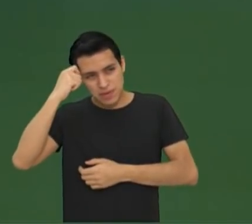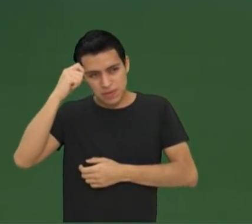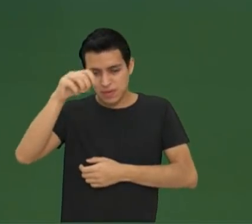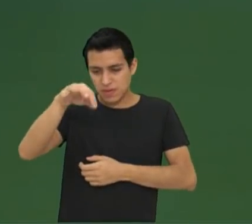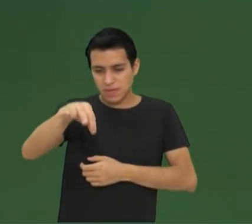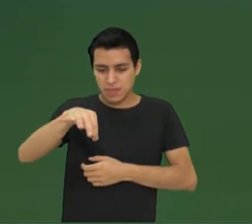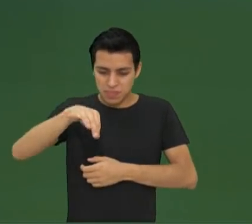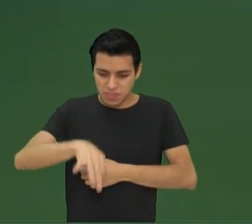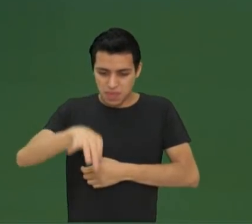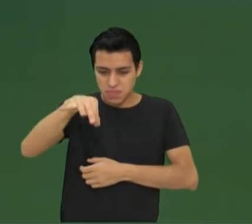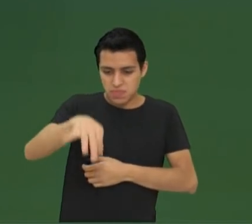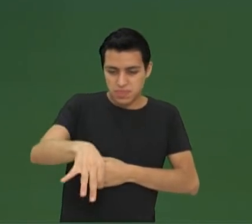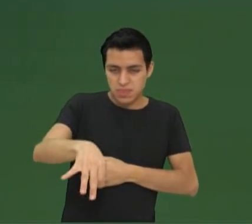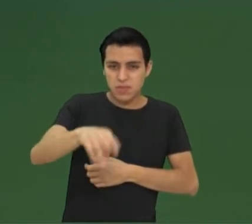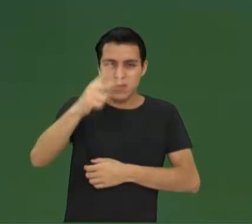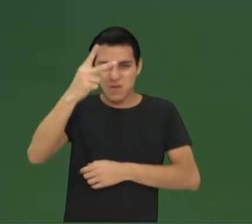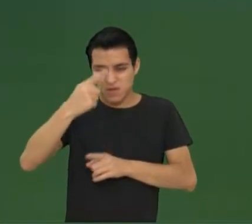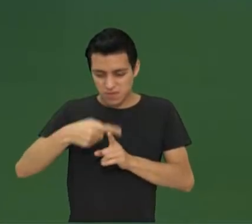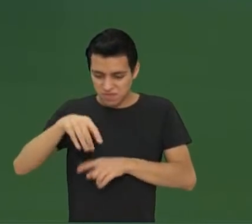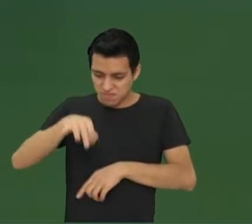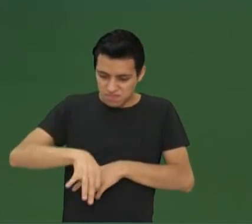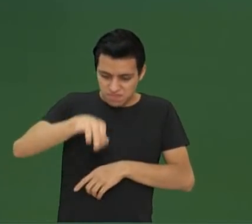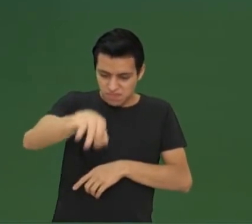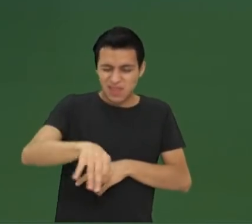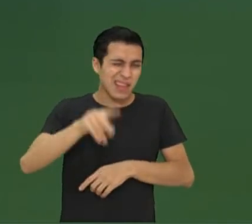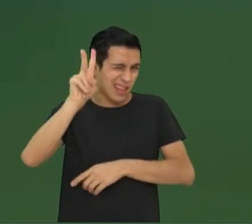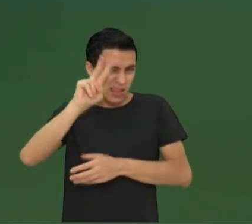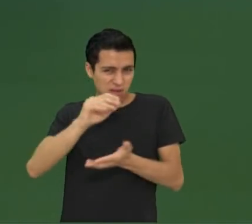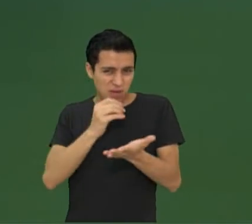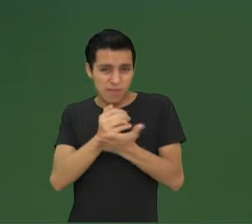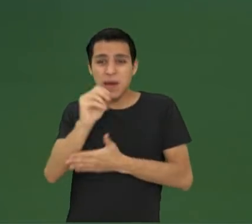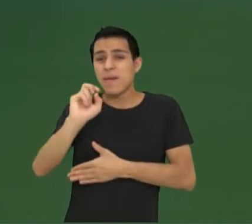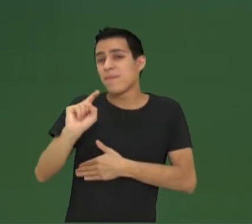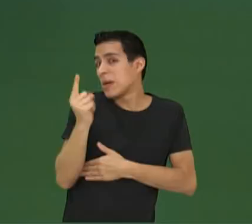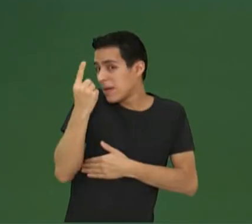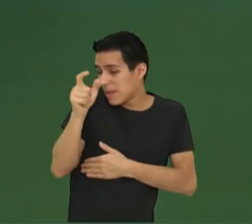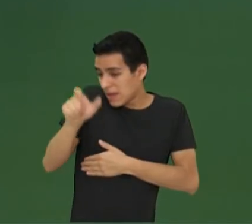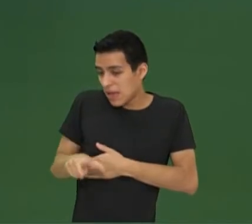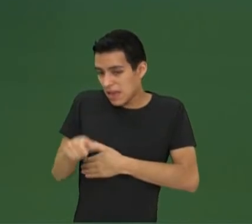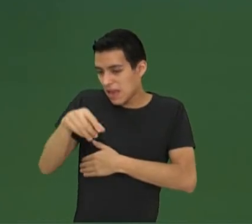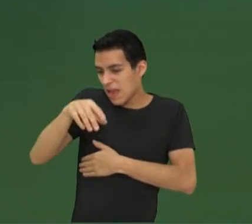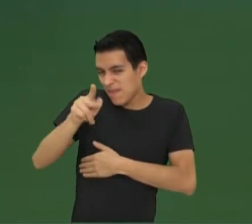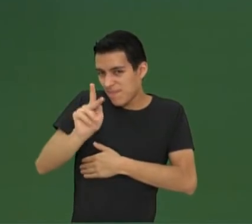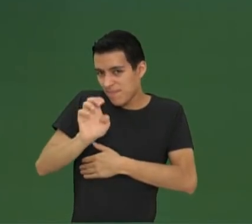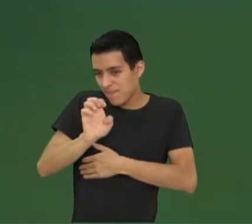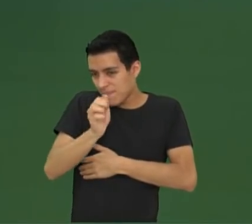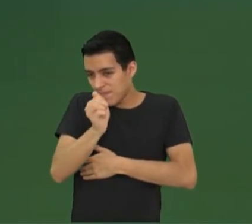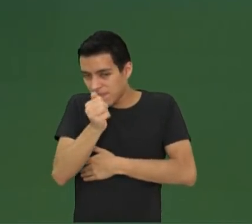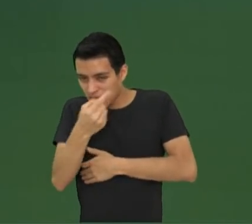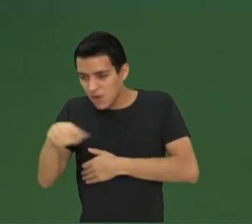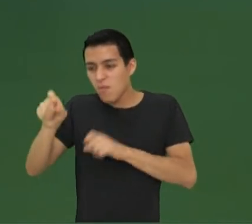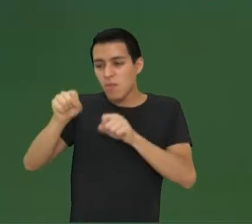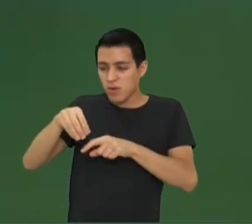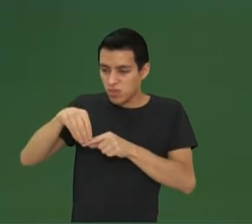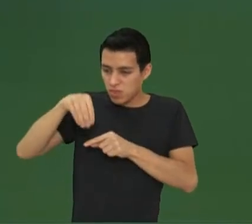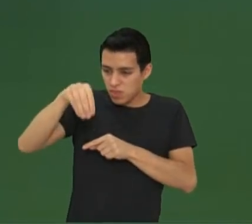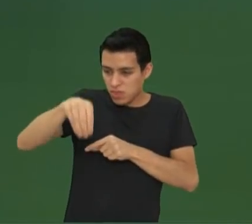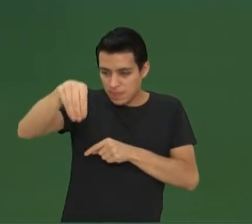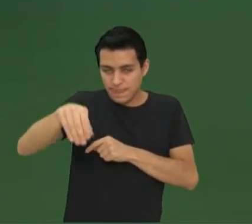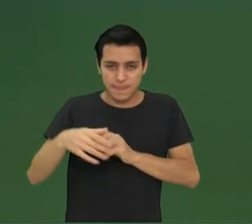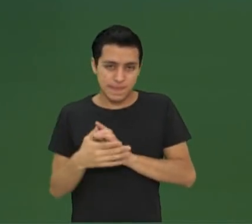2 casas. Pode pular 2 casas? Pode pular 2 casas. Lembra que a gente falou que a primeira jogada dos peões podem pular 2 casas, não tem